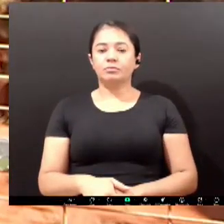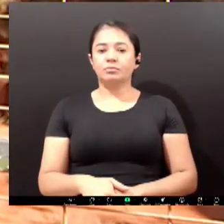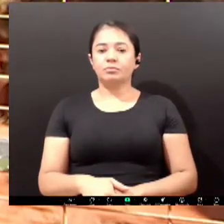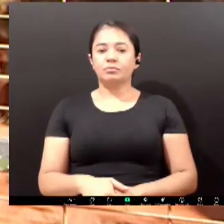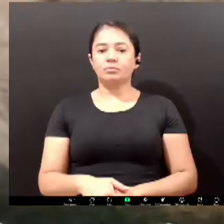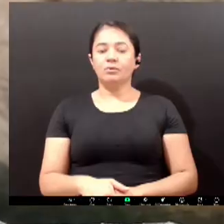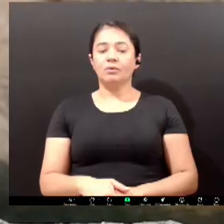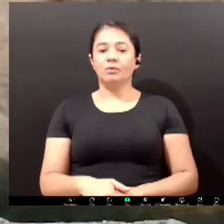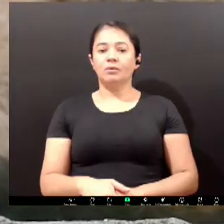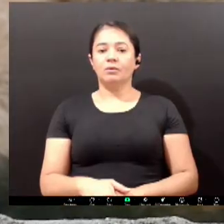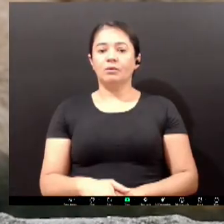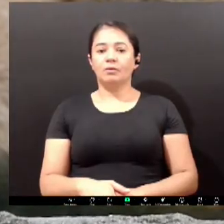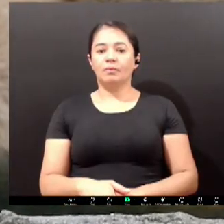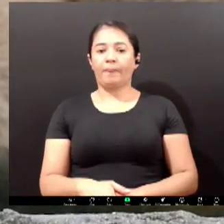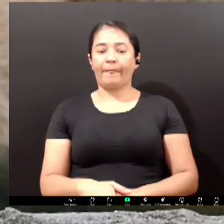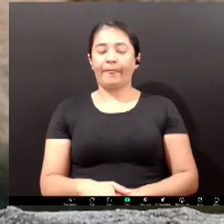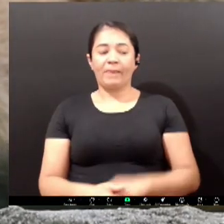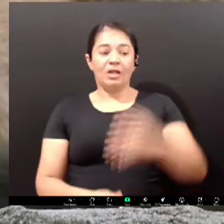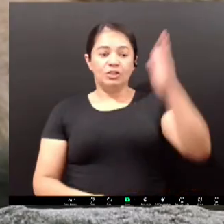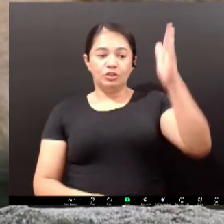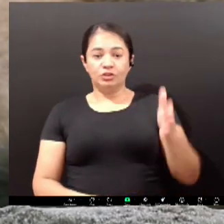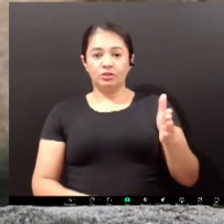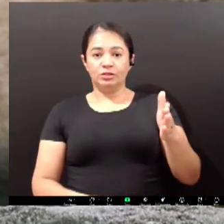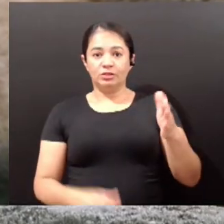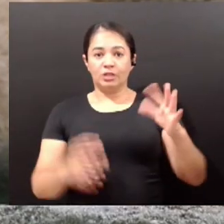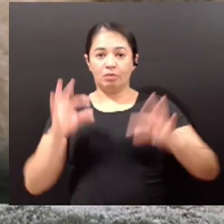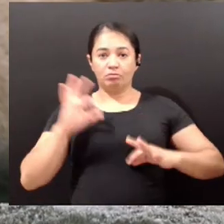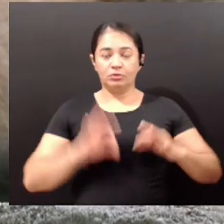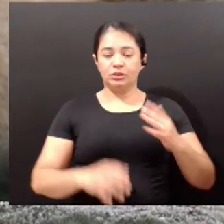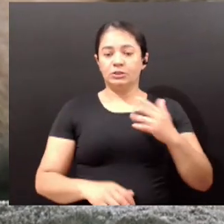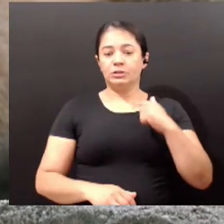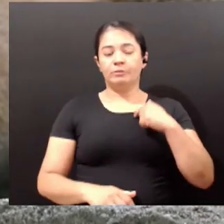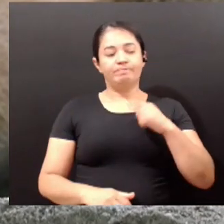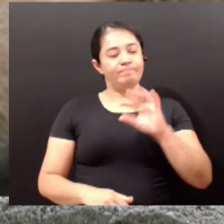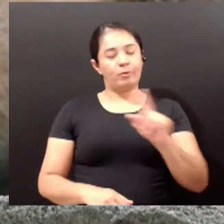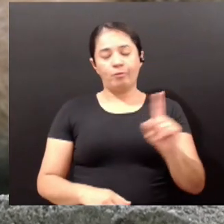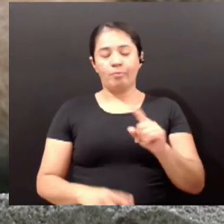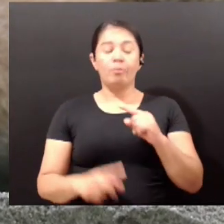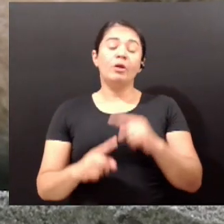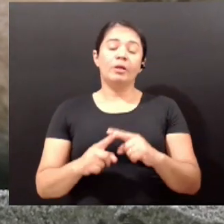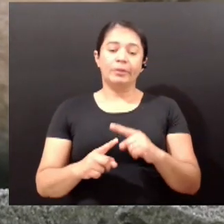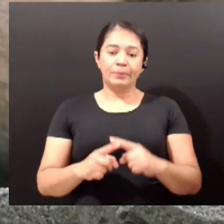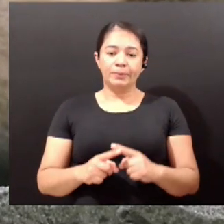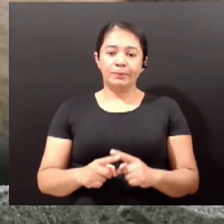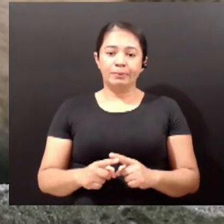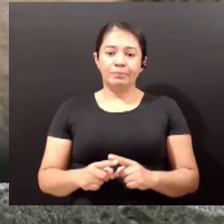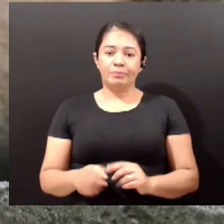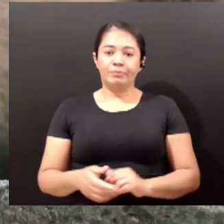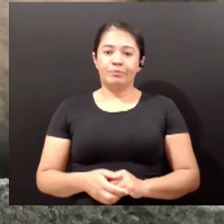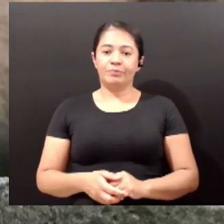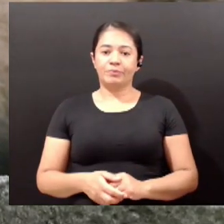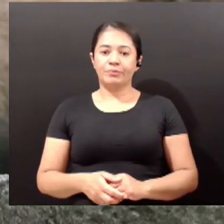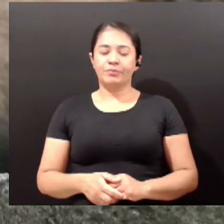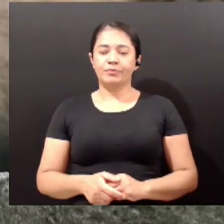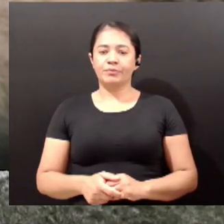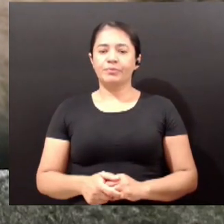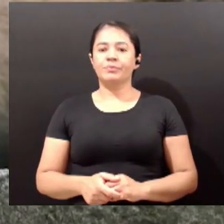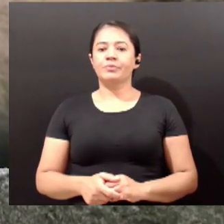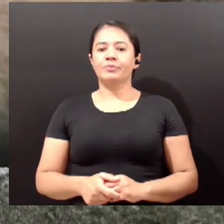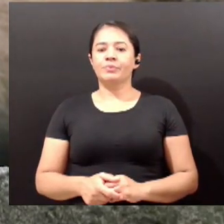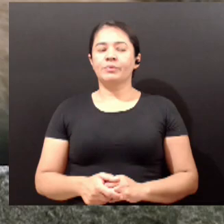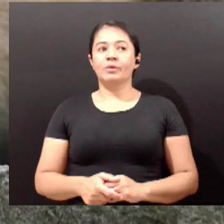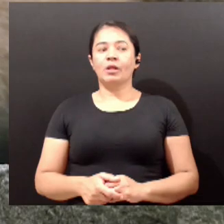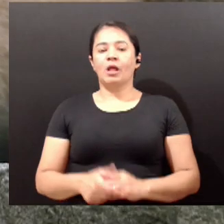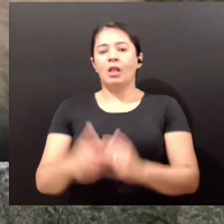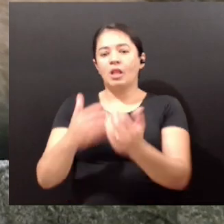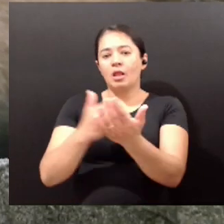diretamente com ela, eu não acredito. Por quê? Na verdade, desde o comecinho a gente está falando que é